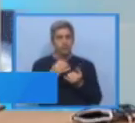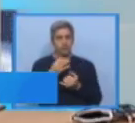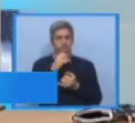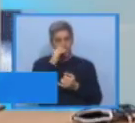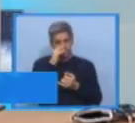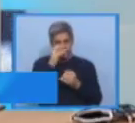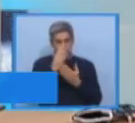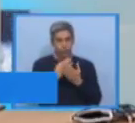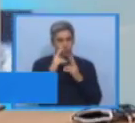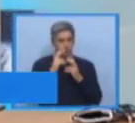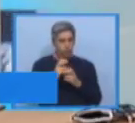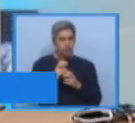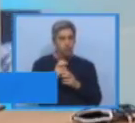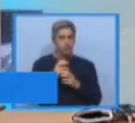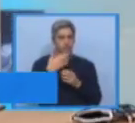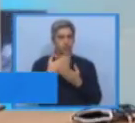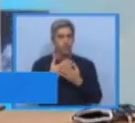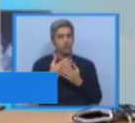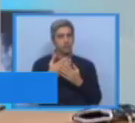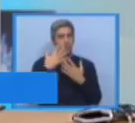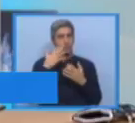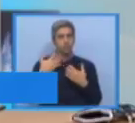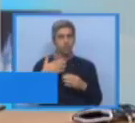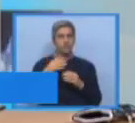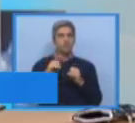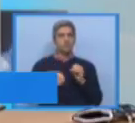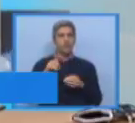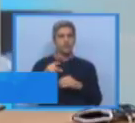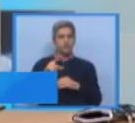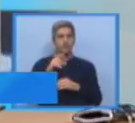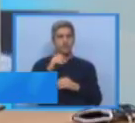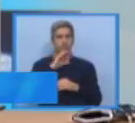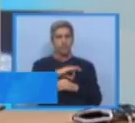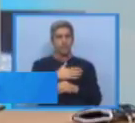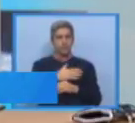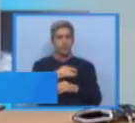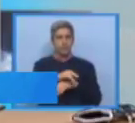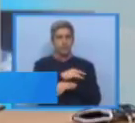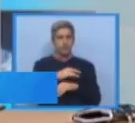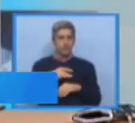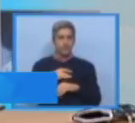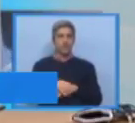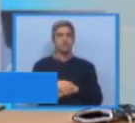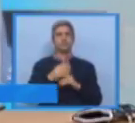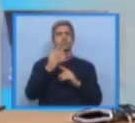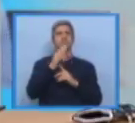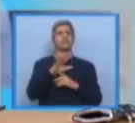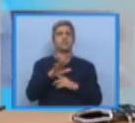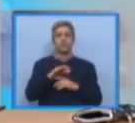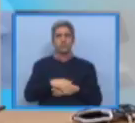estudo exploratório, mas que de alguma forma evidencia aquilo que se está a passar neste momento por parte da profissão médica. A título de